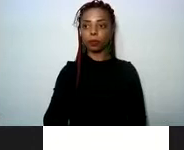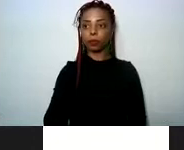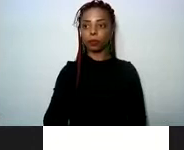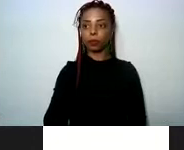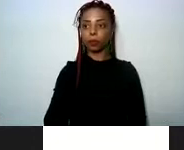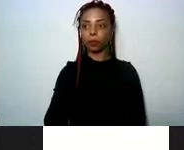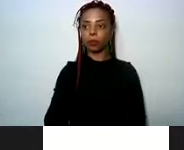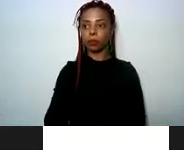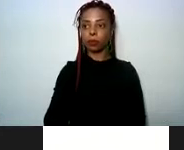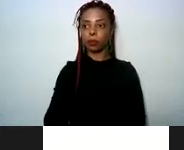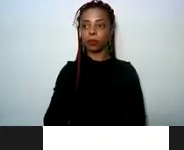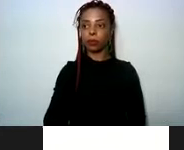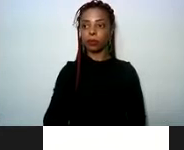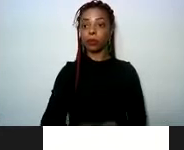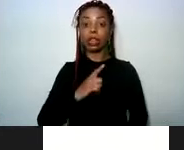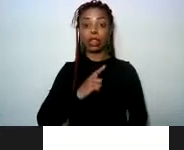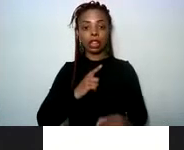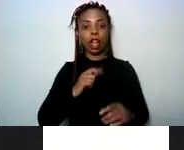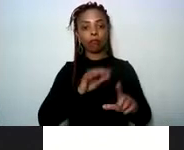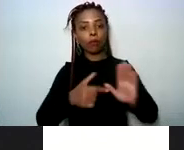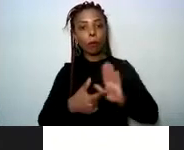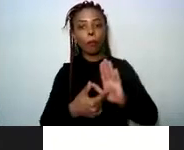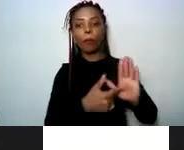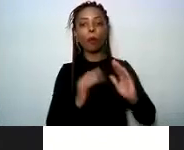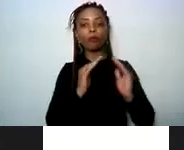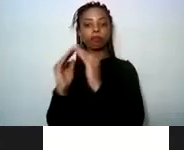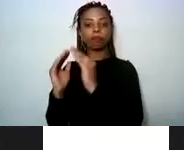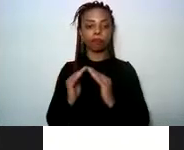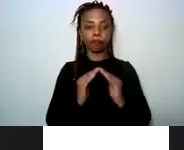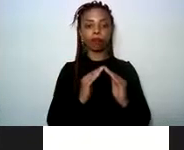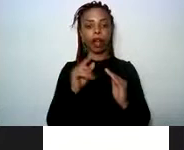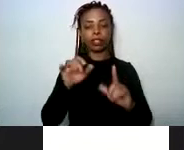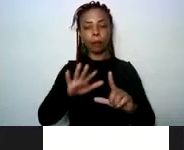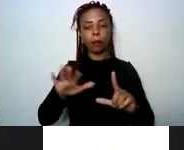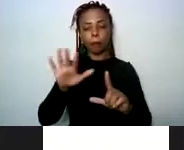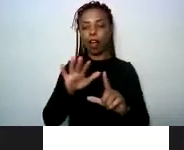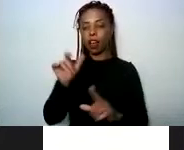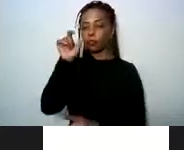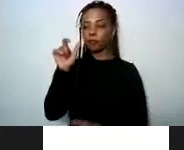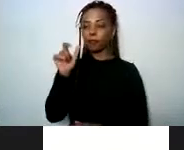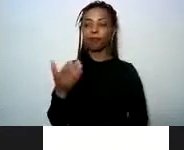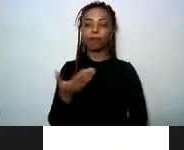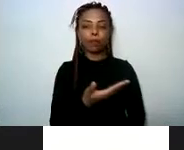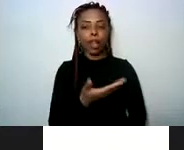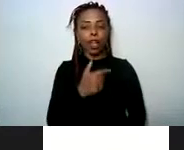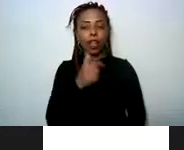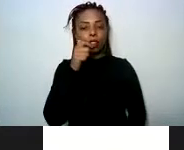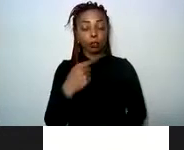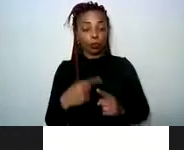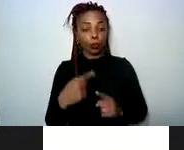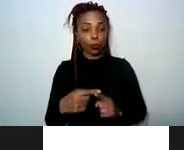aqui é interessante porque ela traz para vocês novamente os edifícios situados próximo da biblioteca que tinham esses